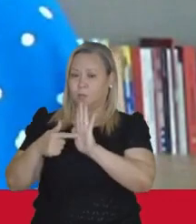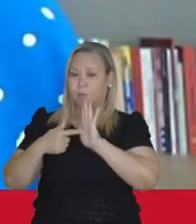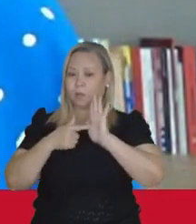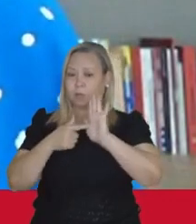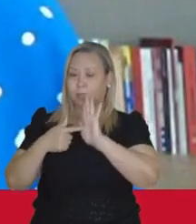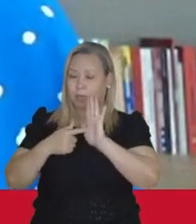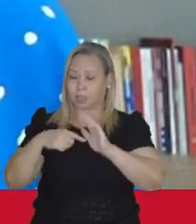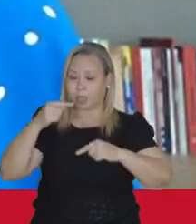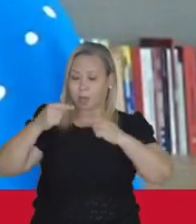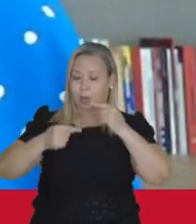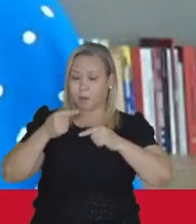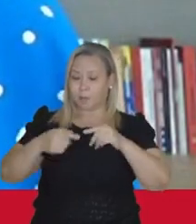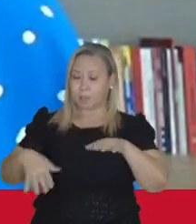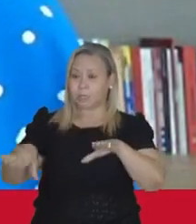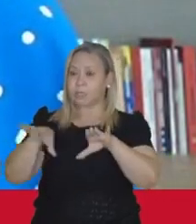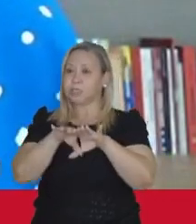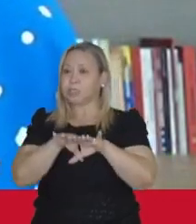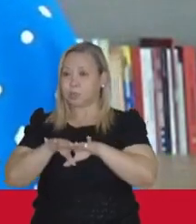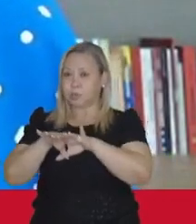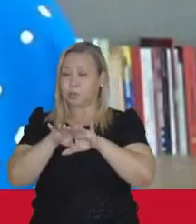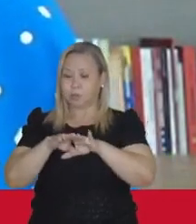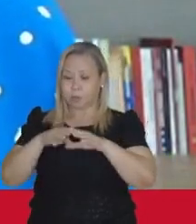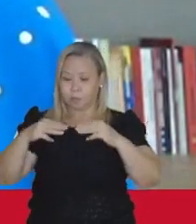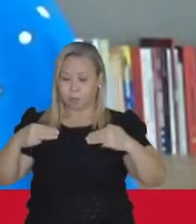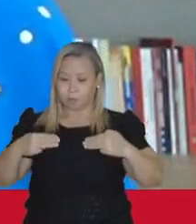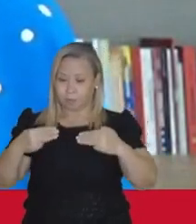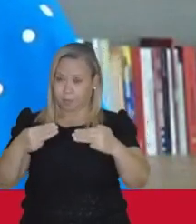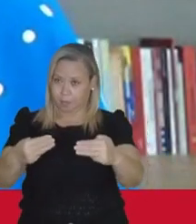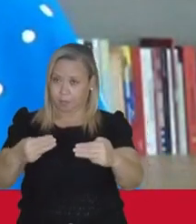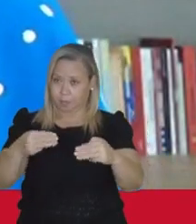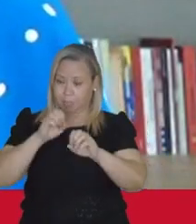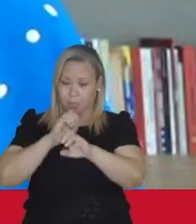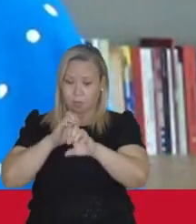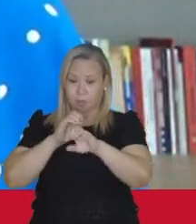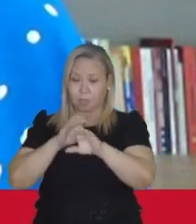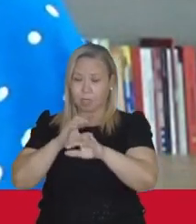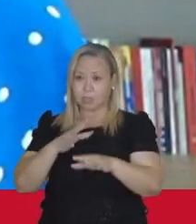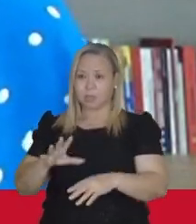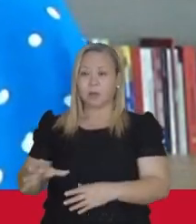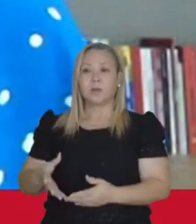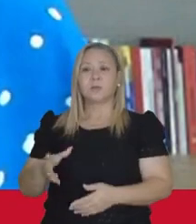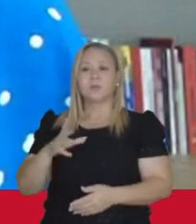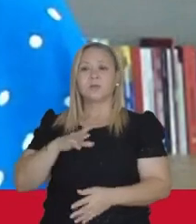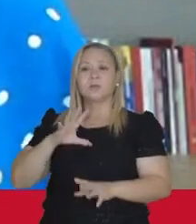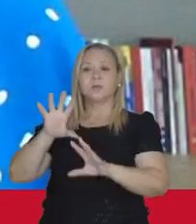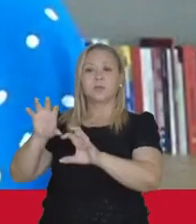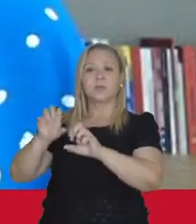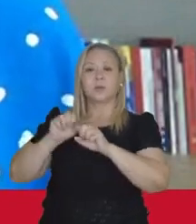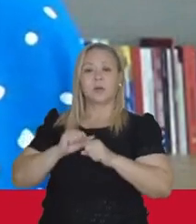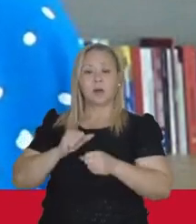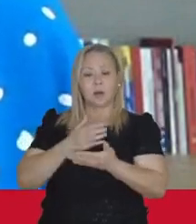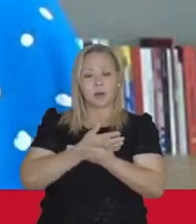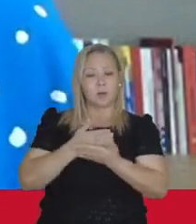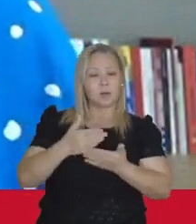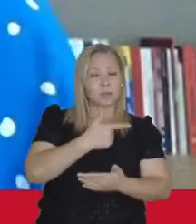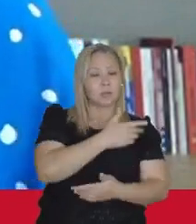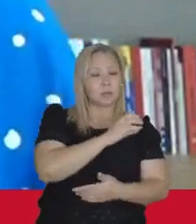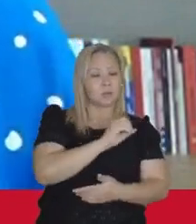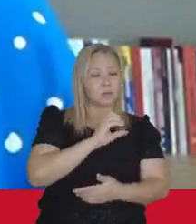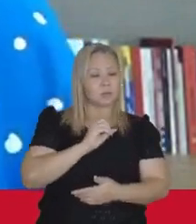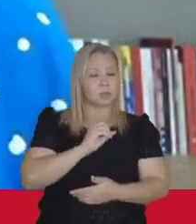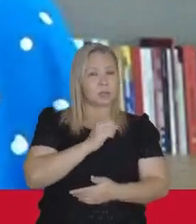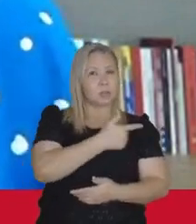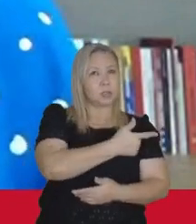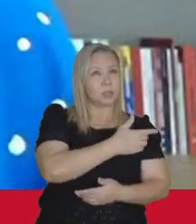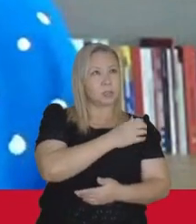de inclusão que o Ministério da Educação passou a adotar no Brasil a partir de 2008, nos